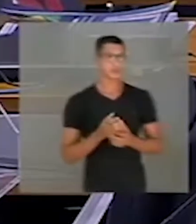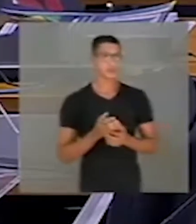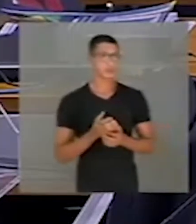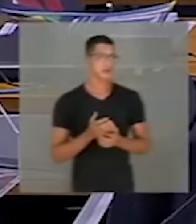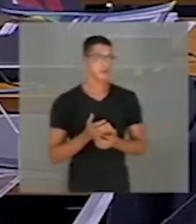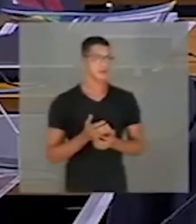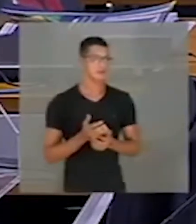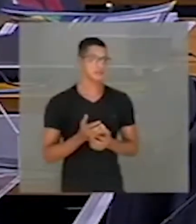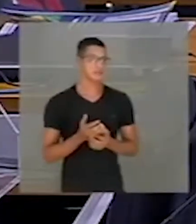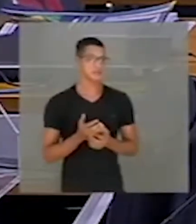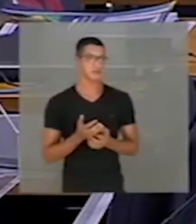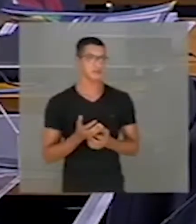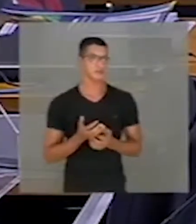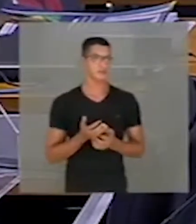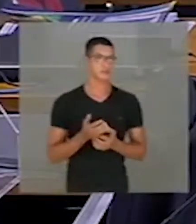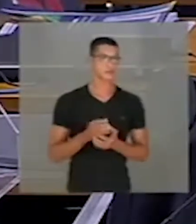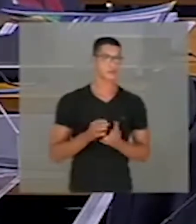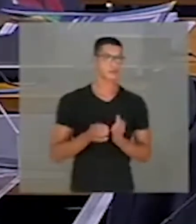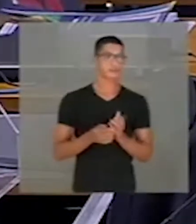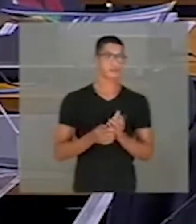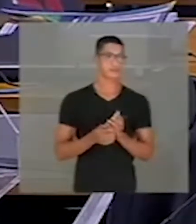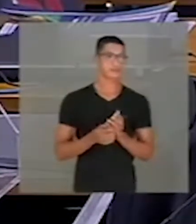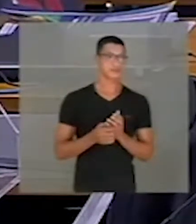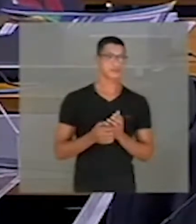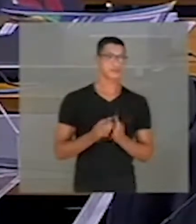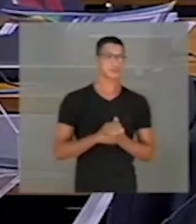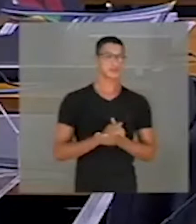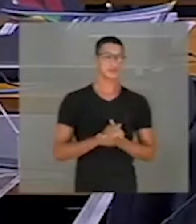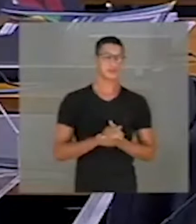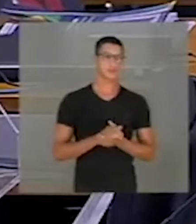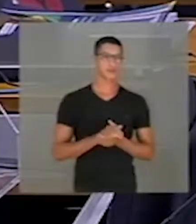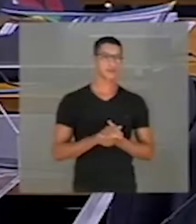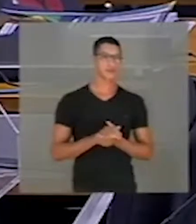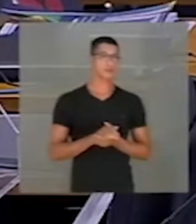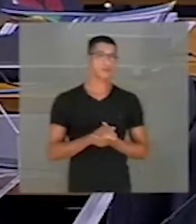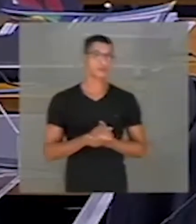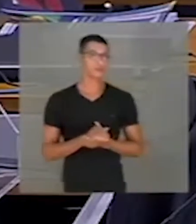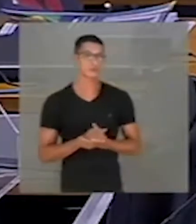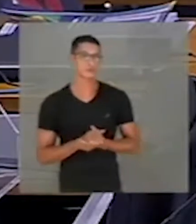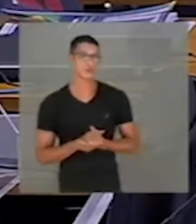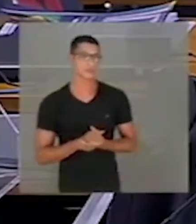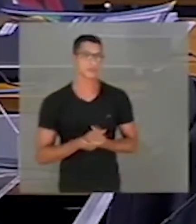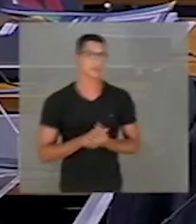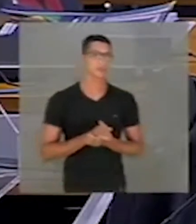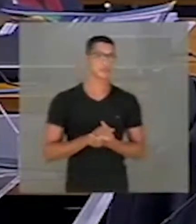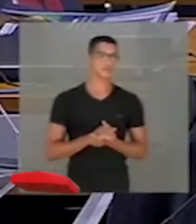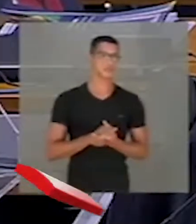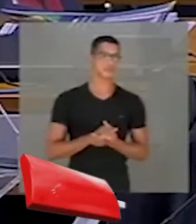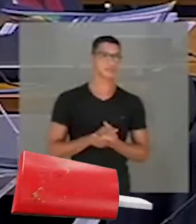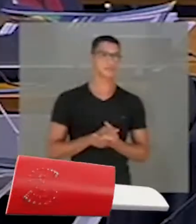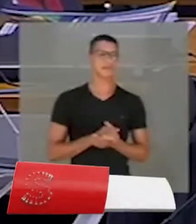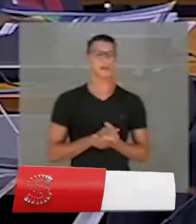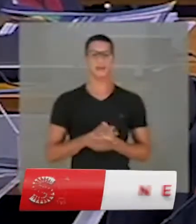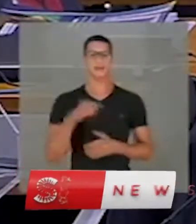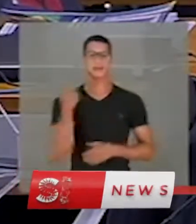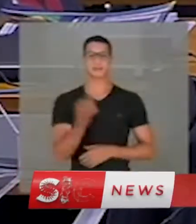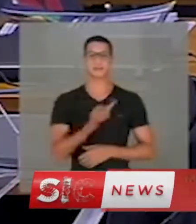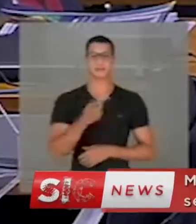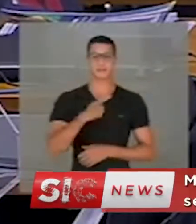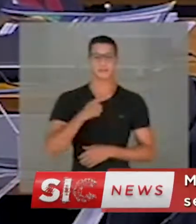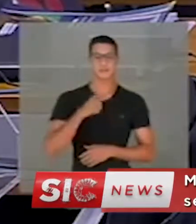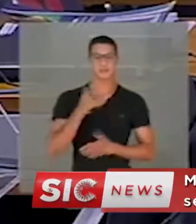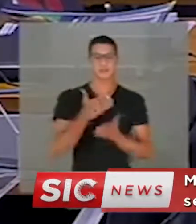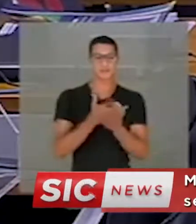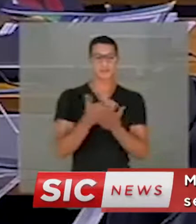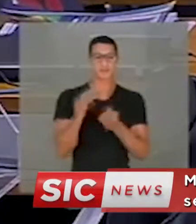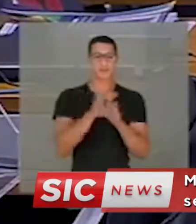manifestar minha posição em relação ao parecer apresentado por Sua Excelência, o relator, nessa comissão. E começo